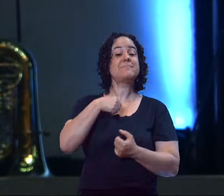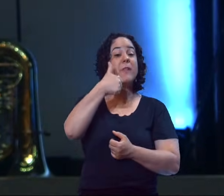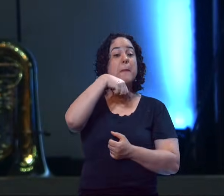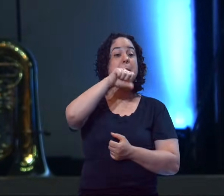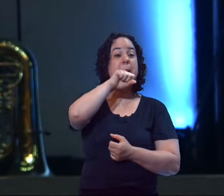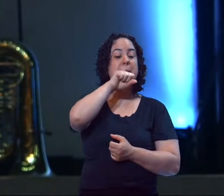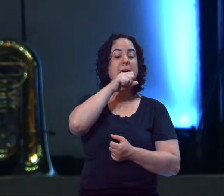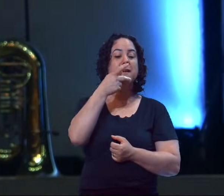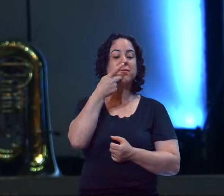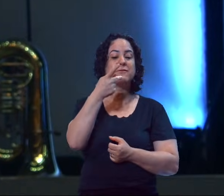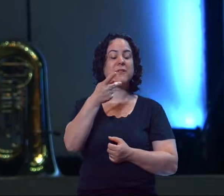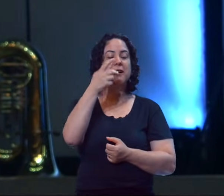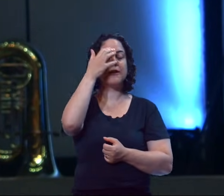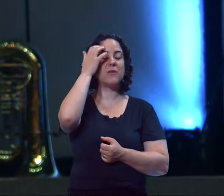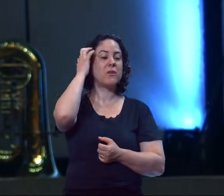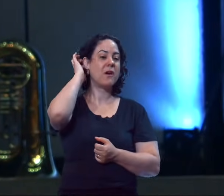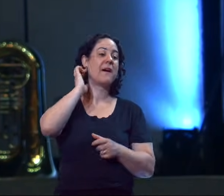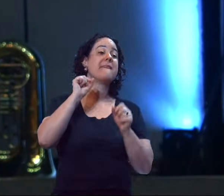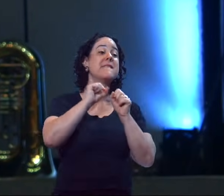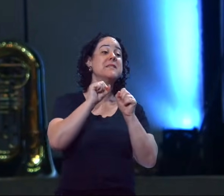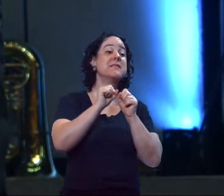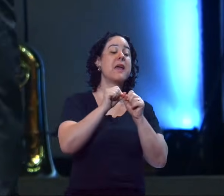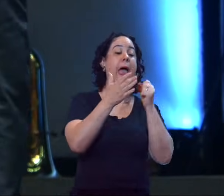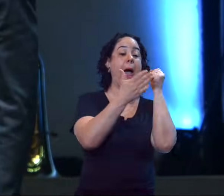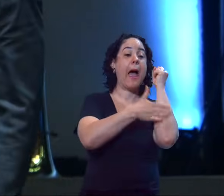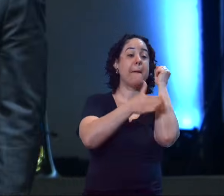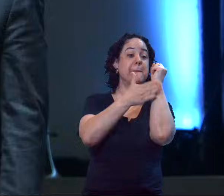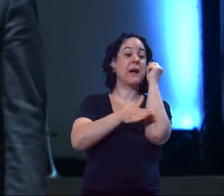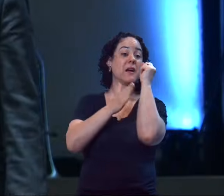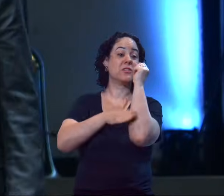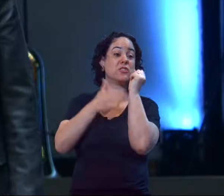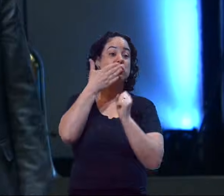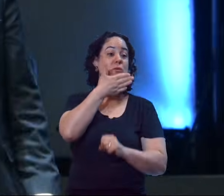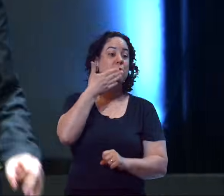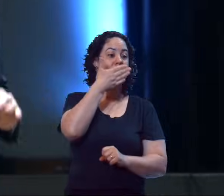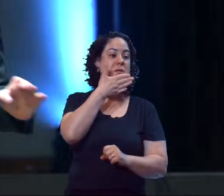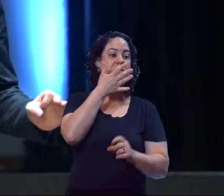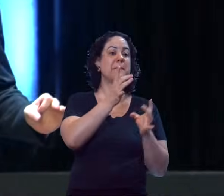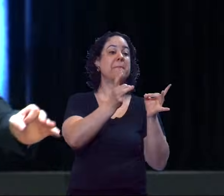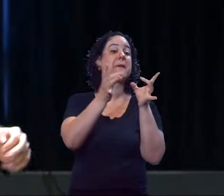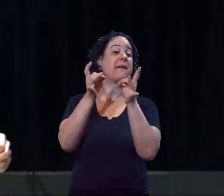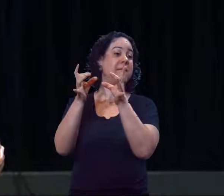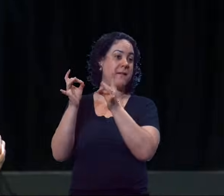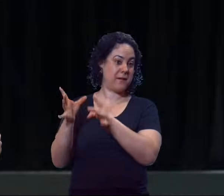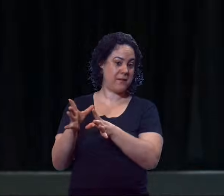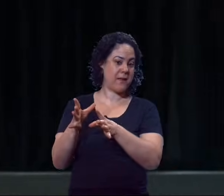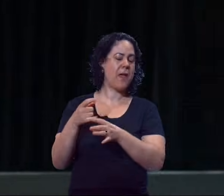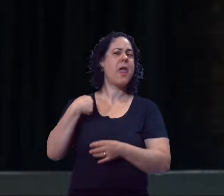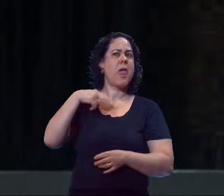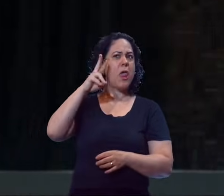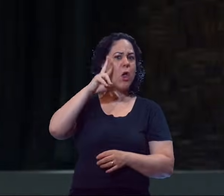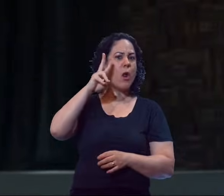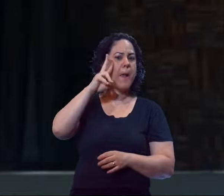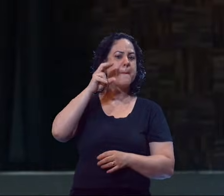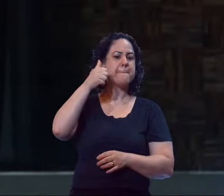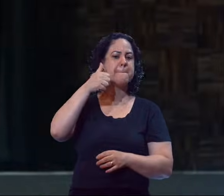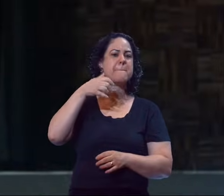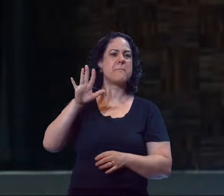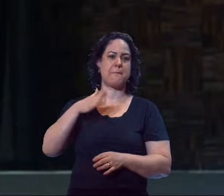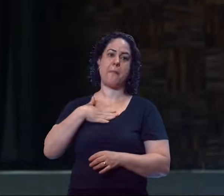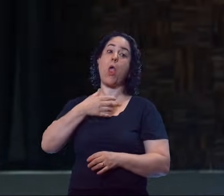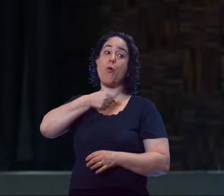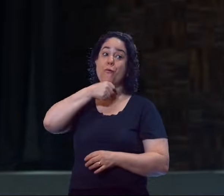fazer delícia de abacaxi para vender. E eu lembro que a minha mãe, meu avô era